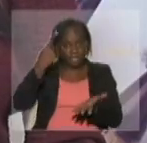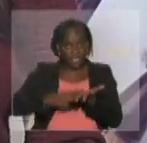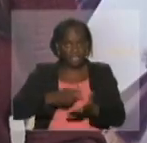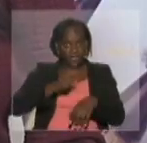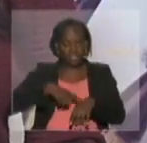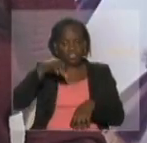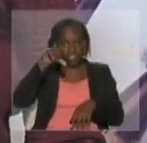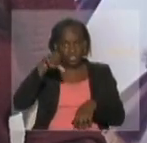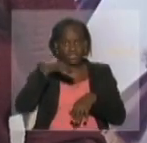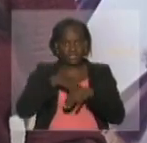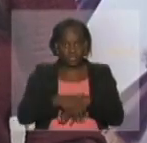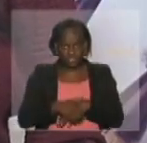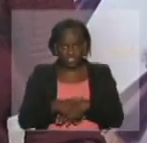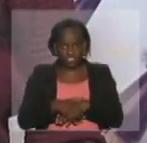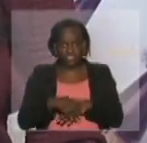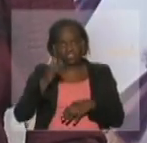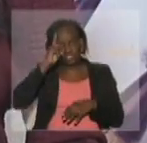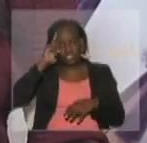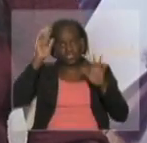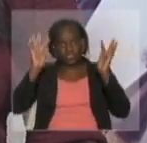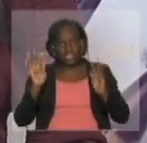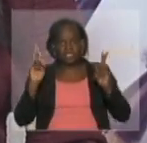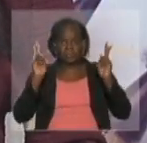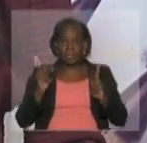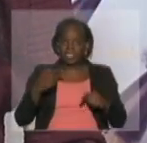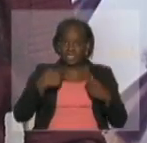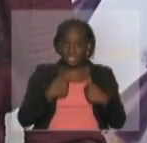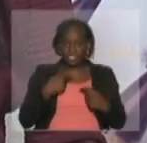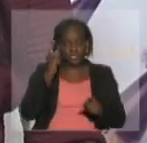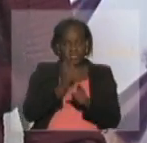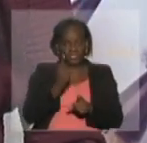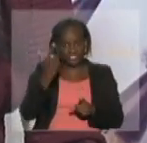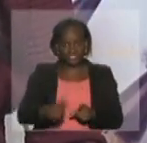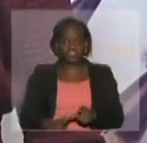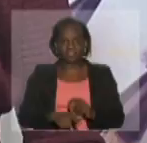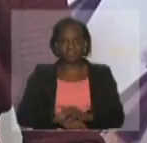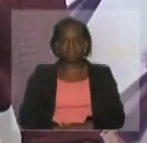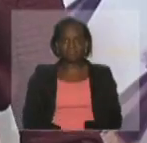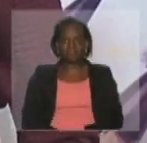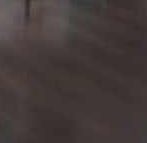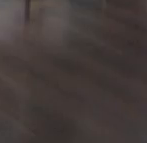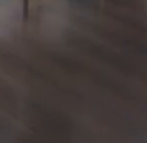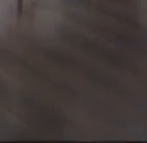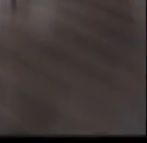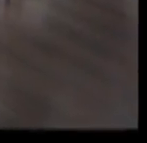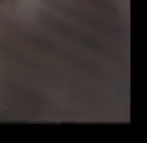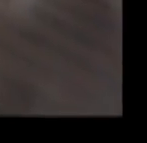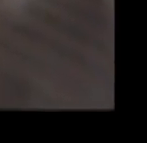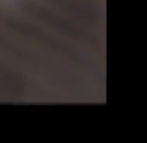um encontro marcado às 9 horas da noite. Dias felizes, paz do eu e até a próxima.